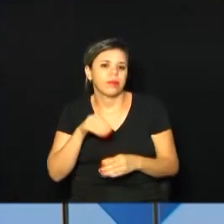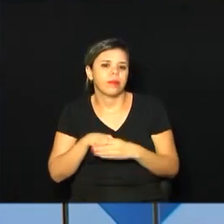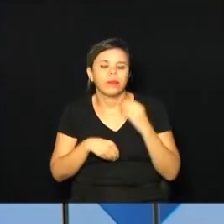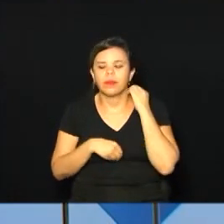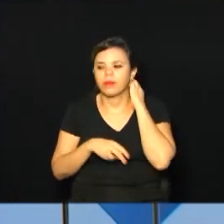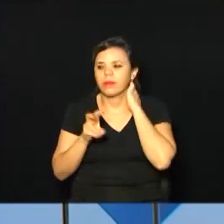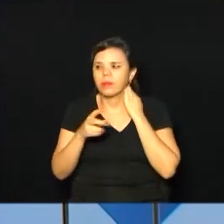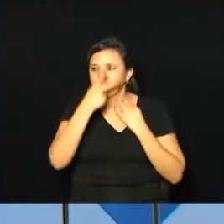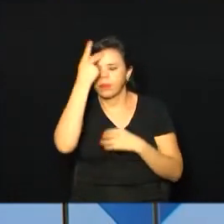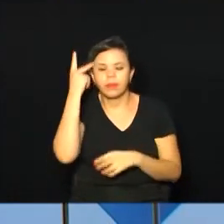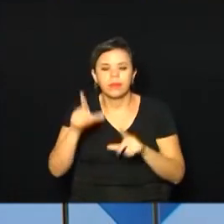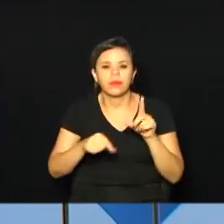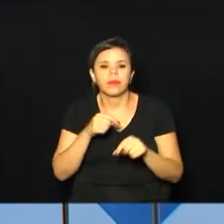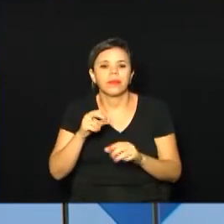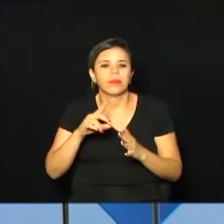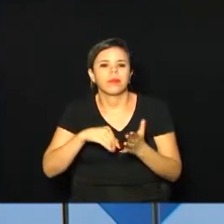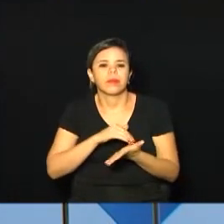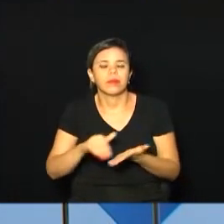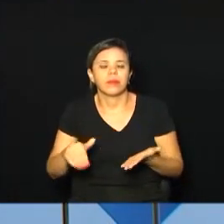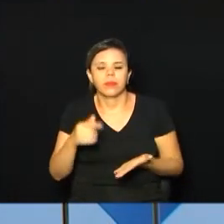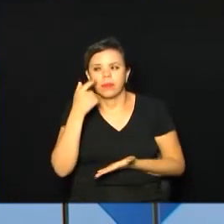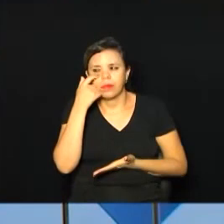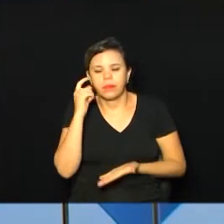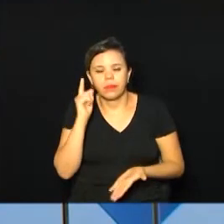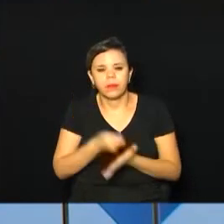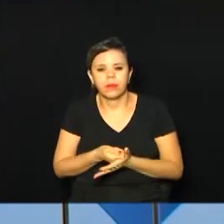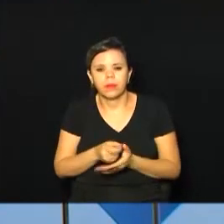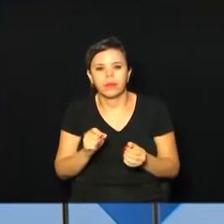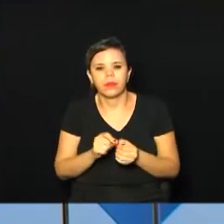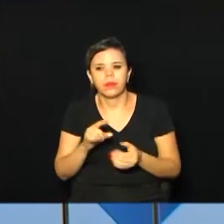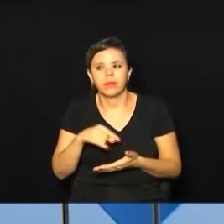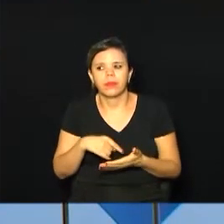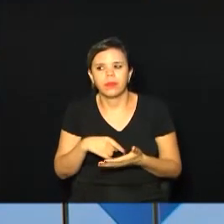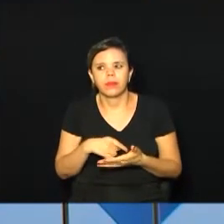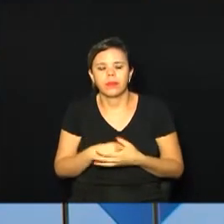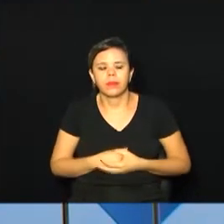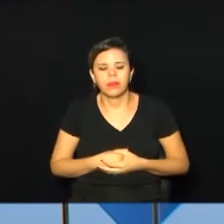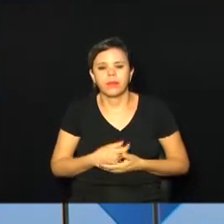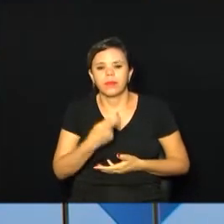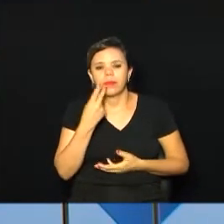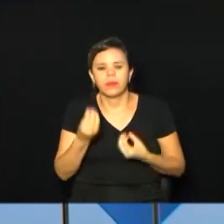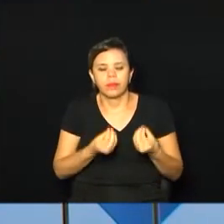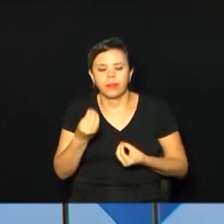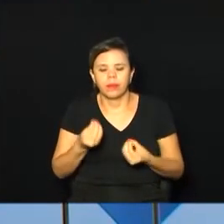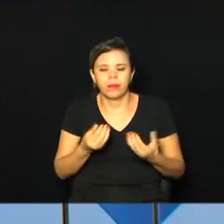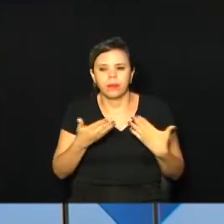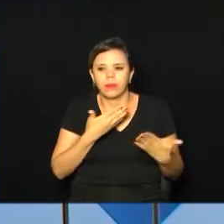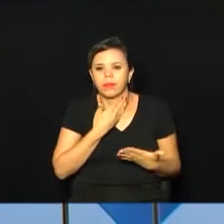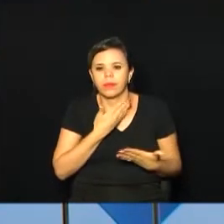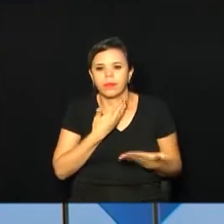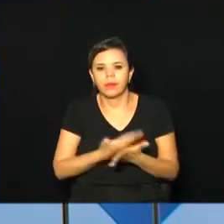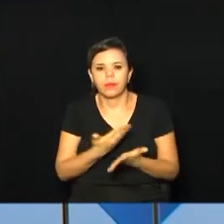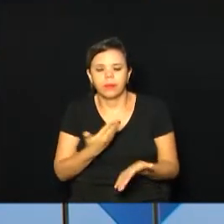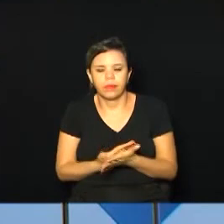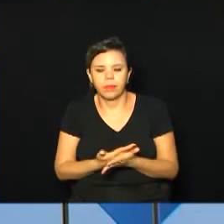desses 5, a escolha de um relator. Eles vão decidir quem vai fazer um documento dizendo como foi esse debate, esse estudo